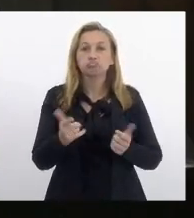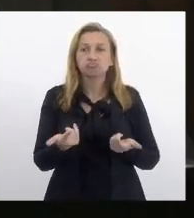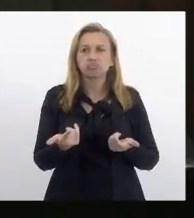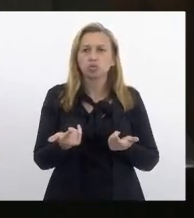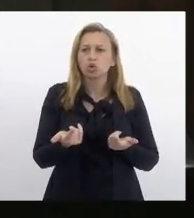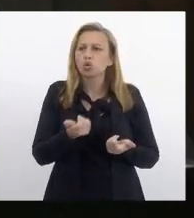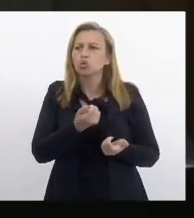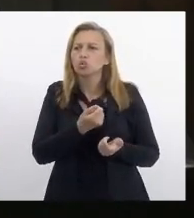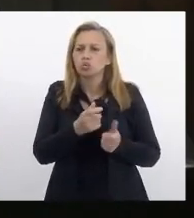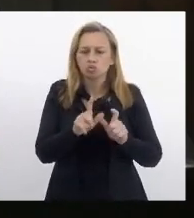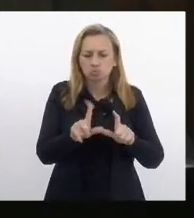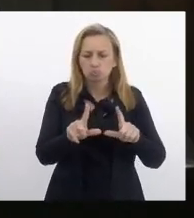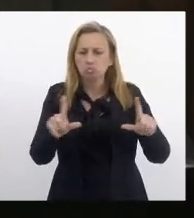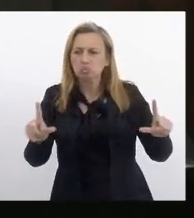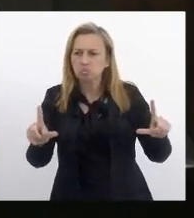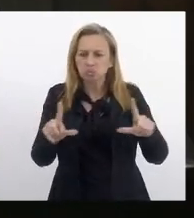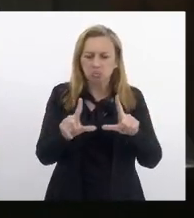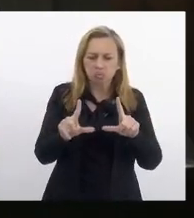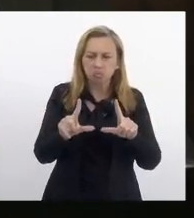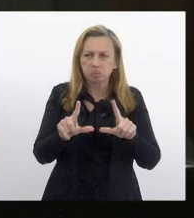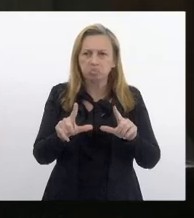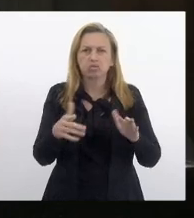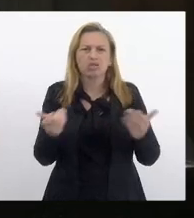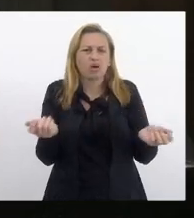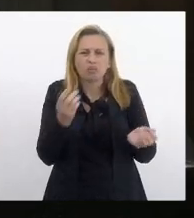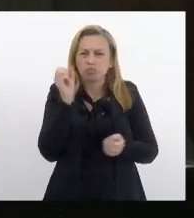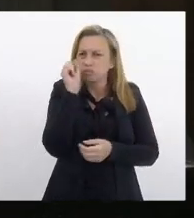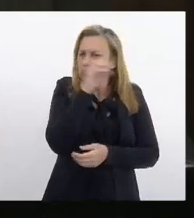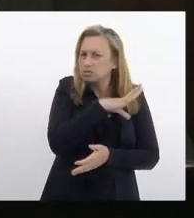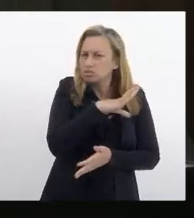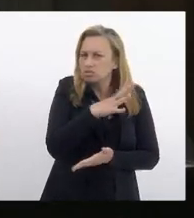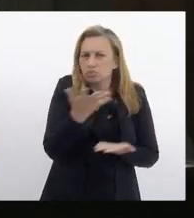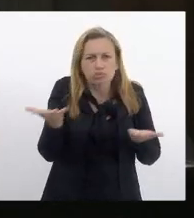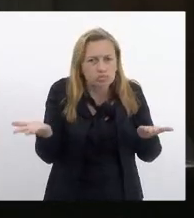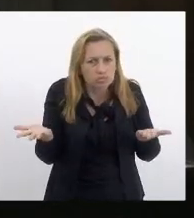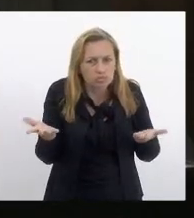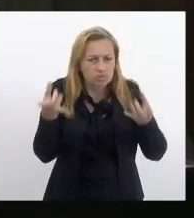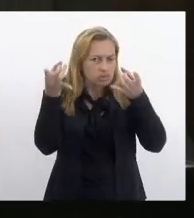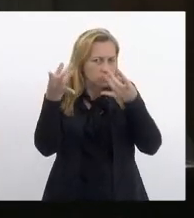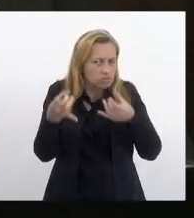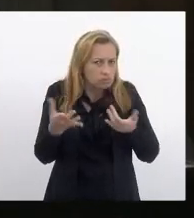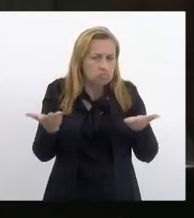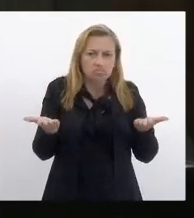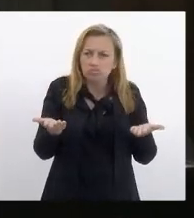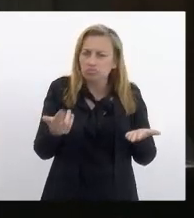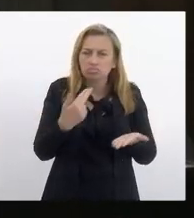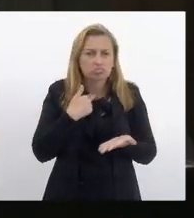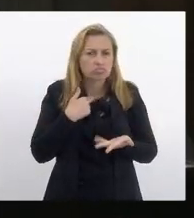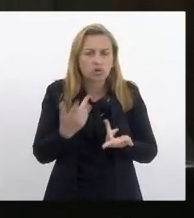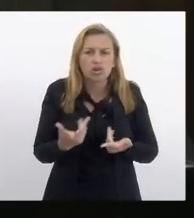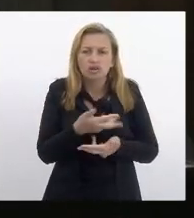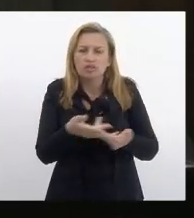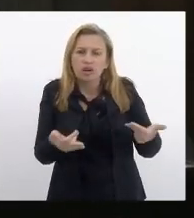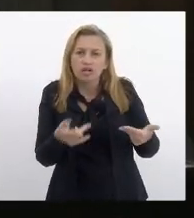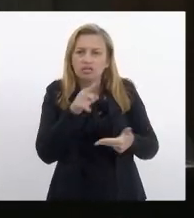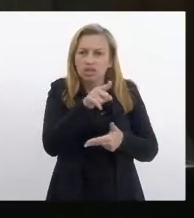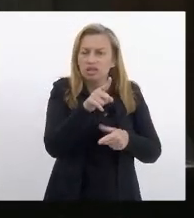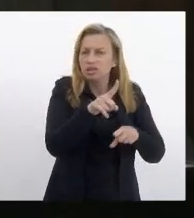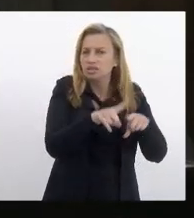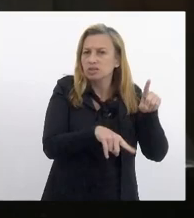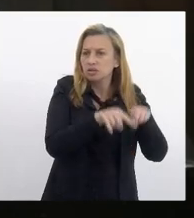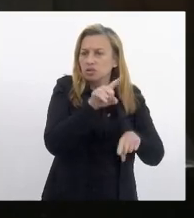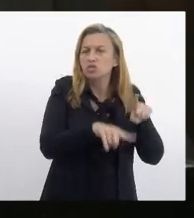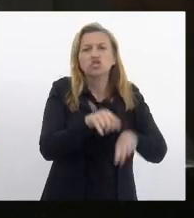é um absurdo. Isso não tem que chegar nesse nível de detalhamento, até porque muitos desses equipamentos já